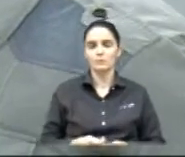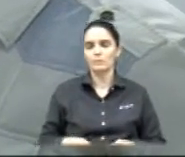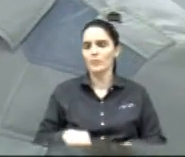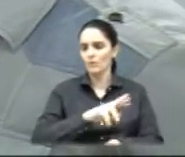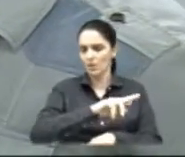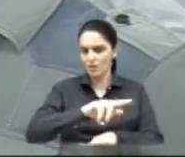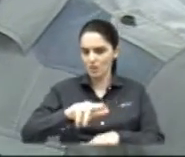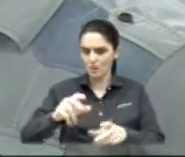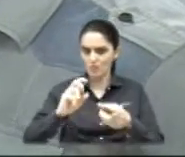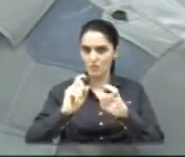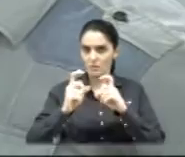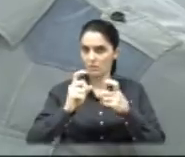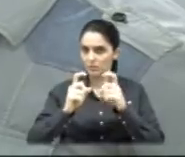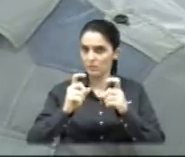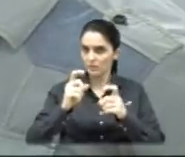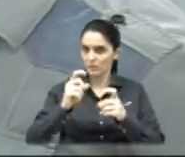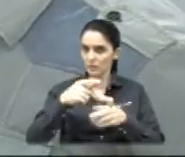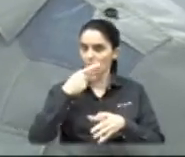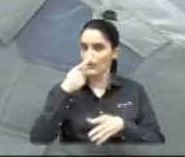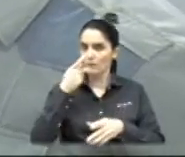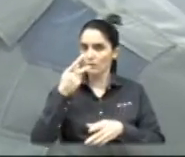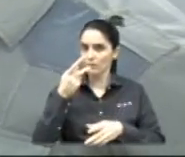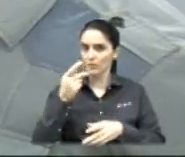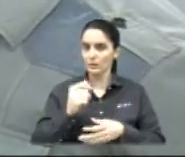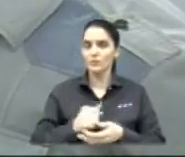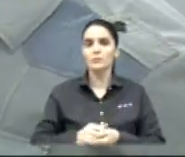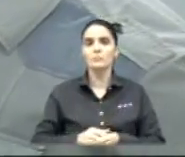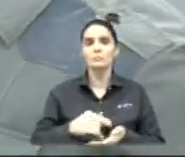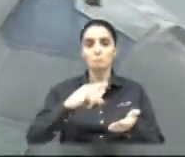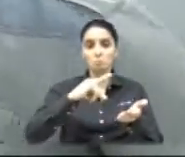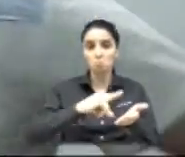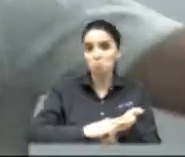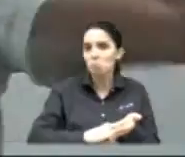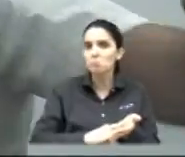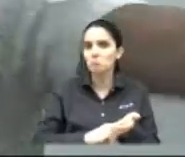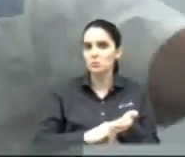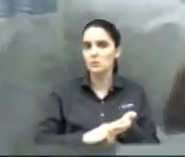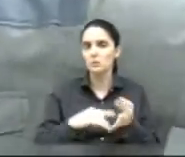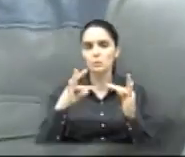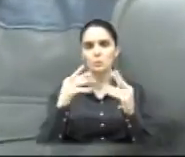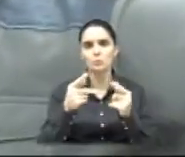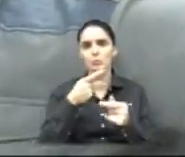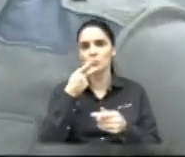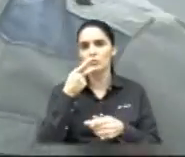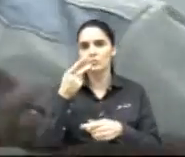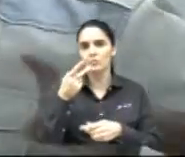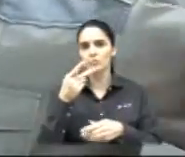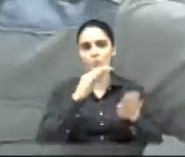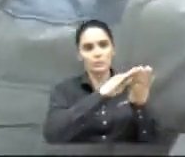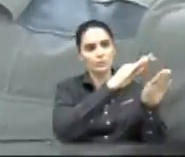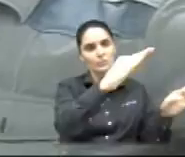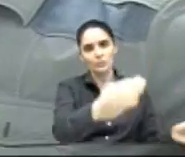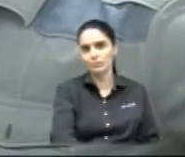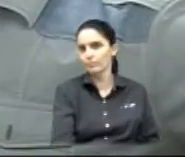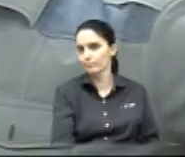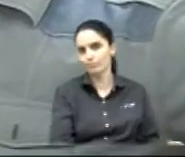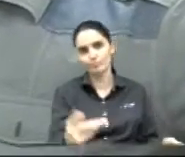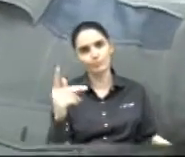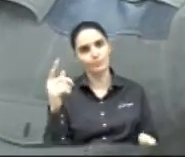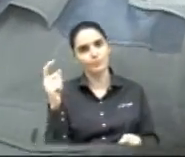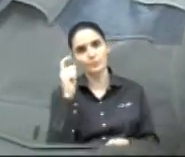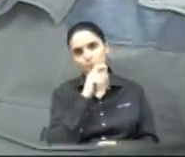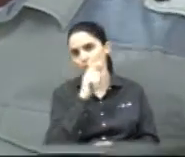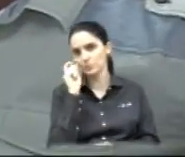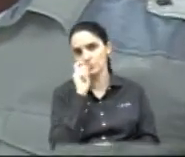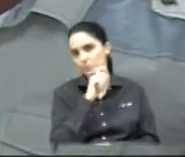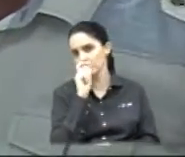Conciliação, e posso atestar para os senhores, documentalmente, que tudo que foi dito nesta tribuna não é verdade.